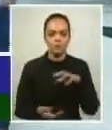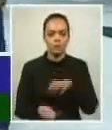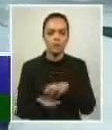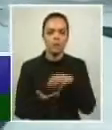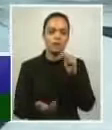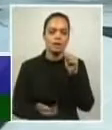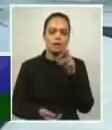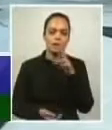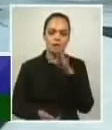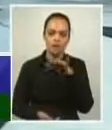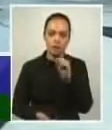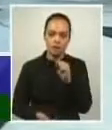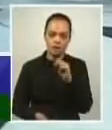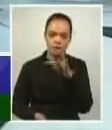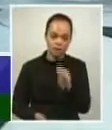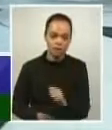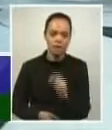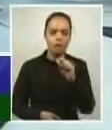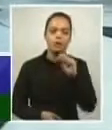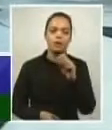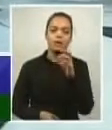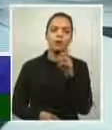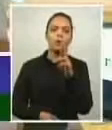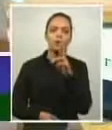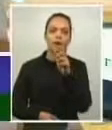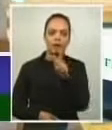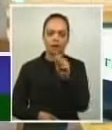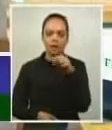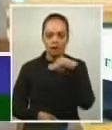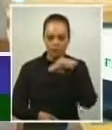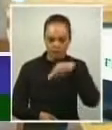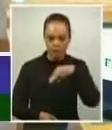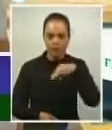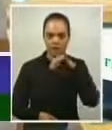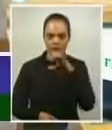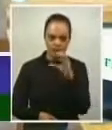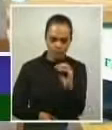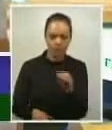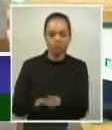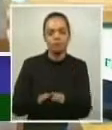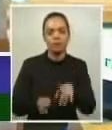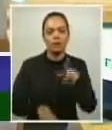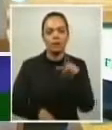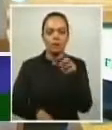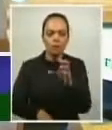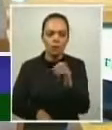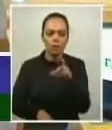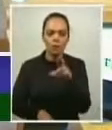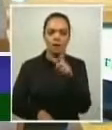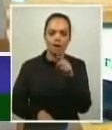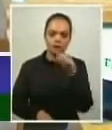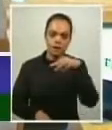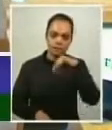profundamente orgânico e organizado e ele tinha interação